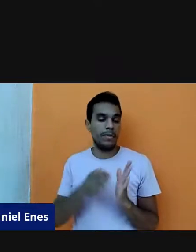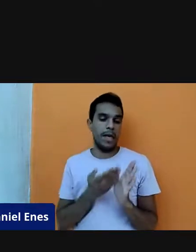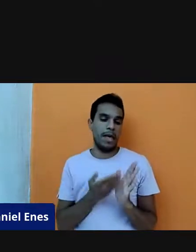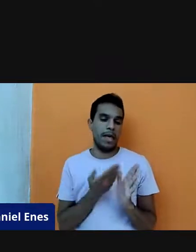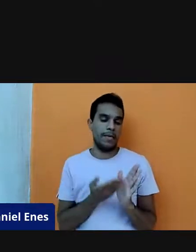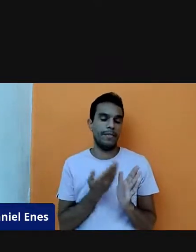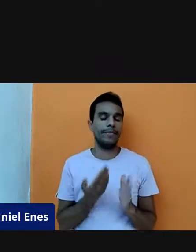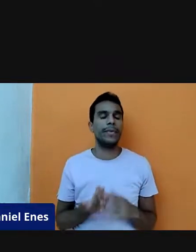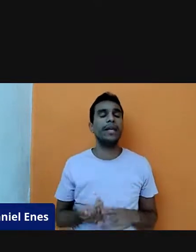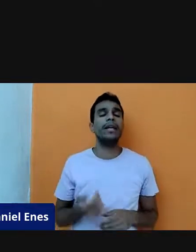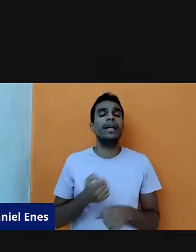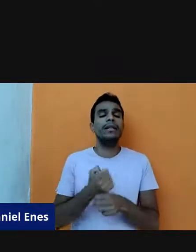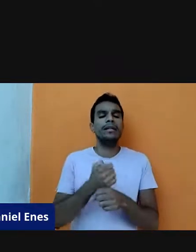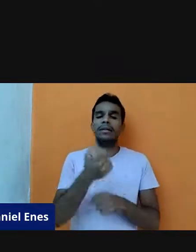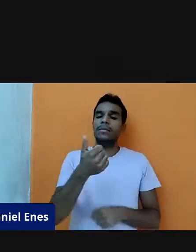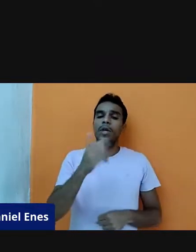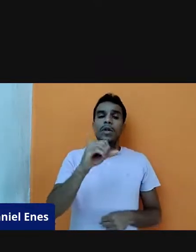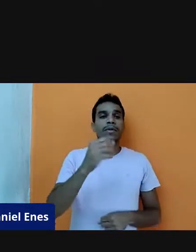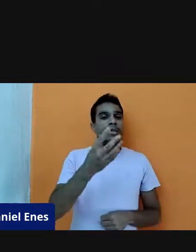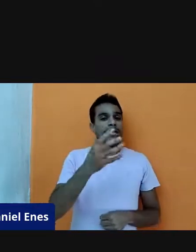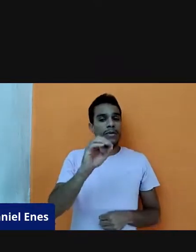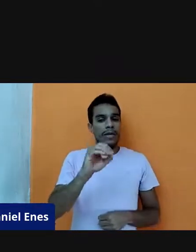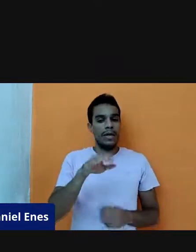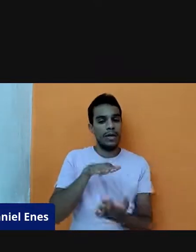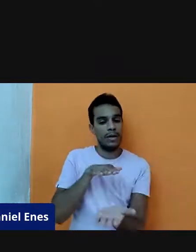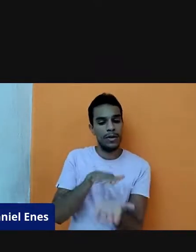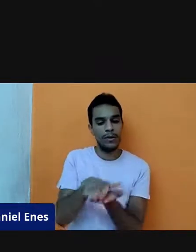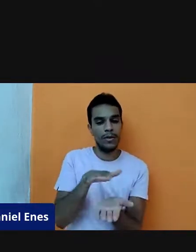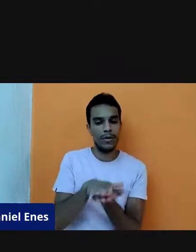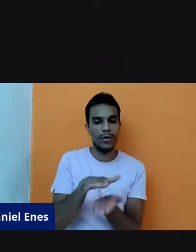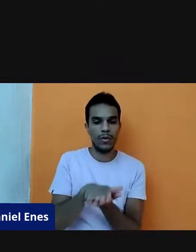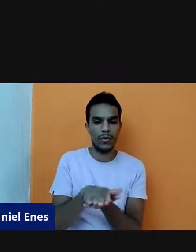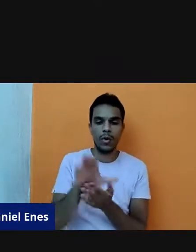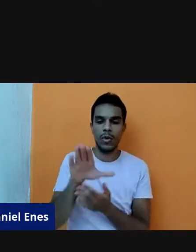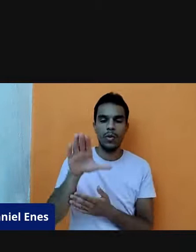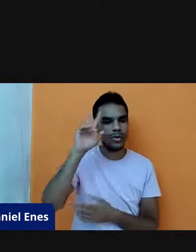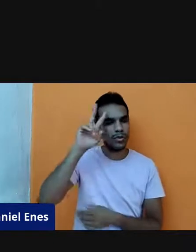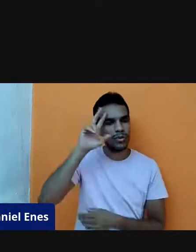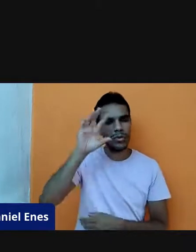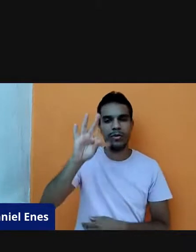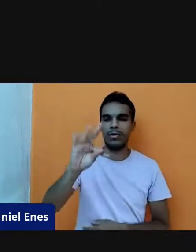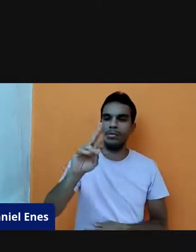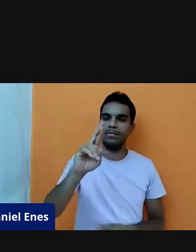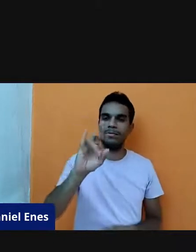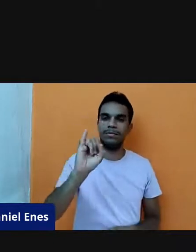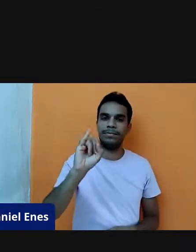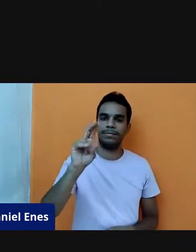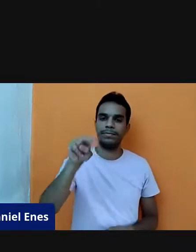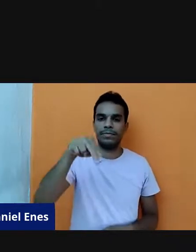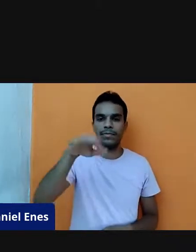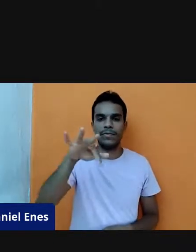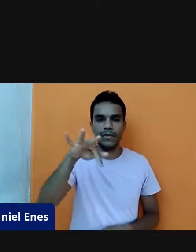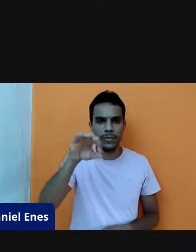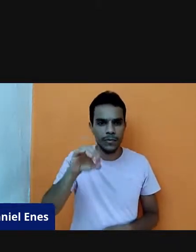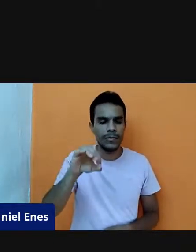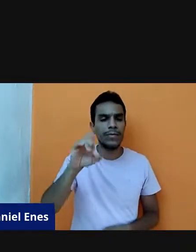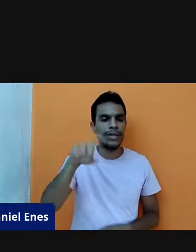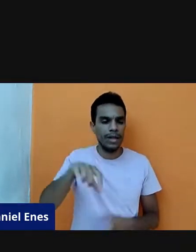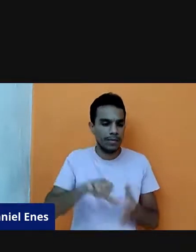em 1940, ela publica o conto Triunfo, né? É o primeiro conto, de fato, que